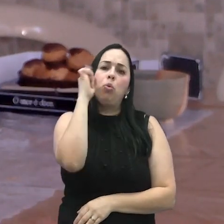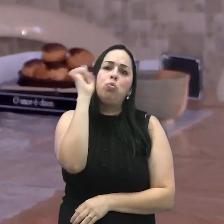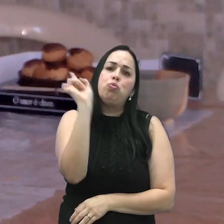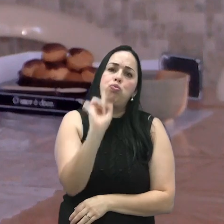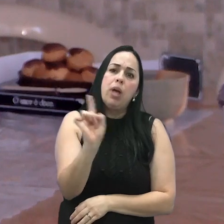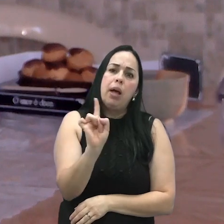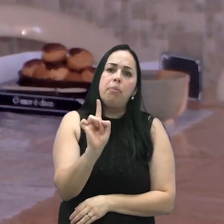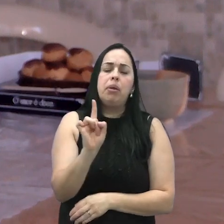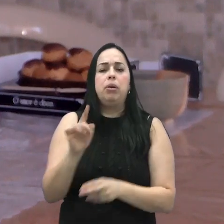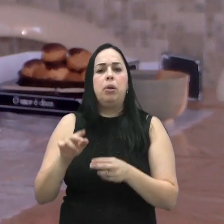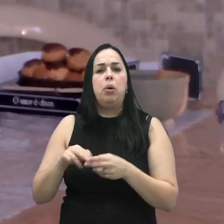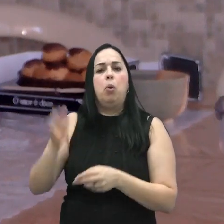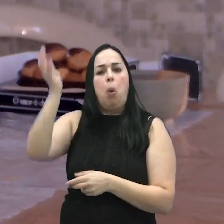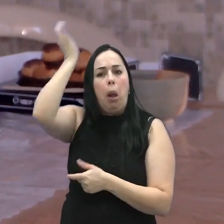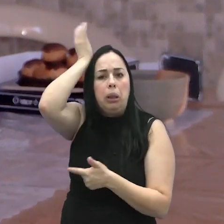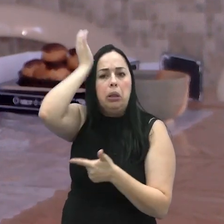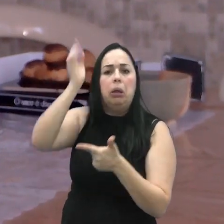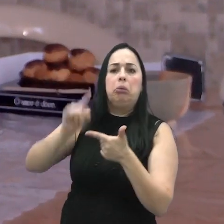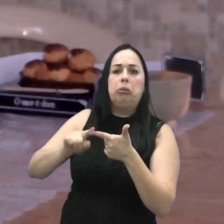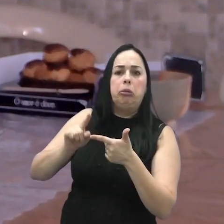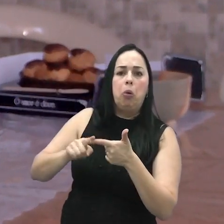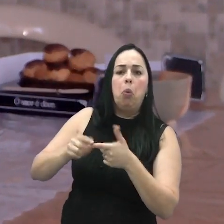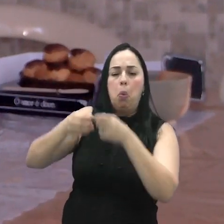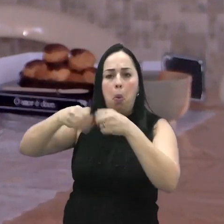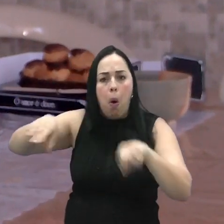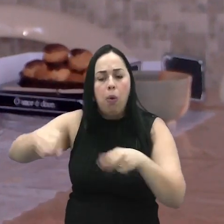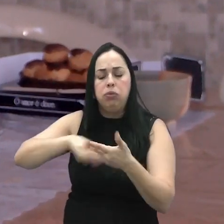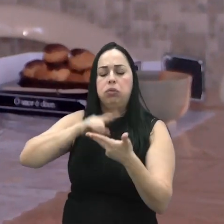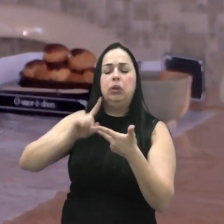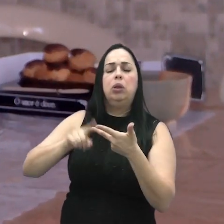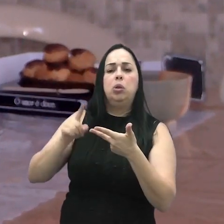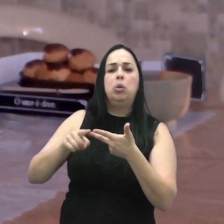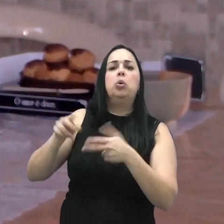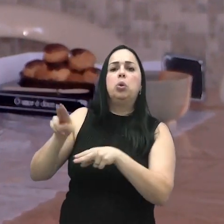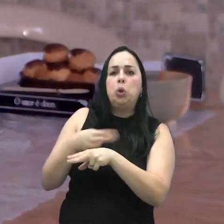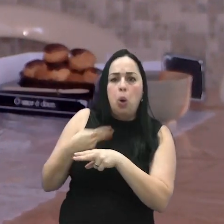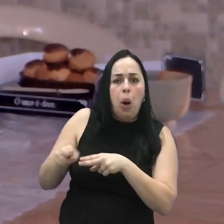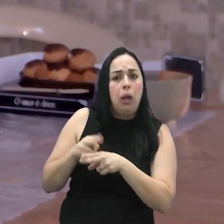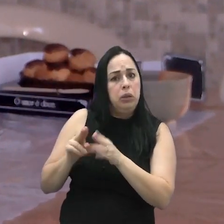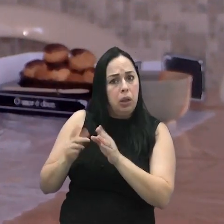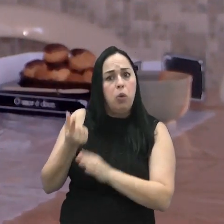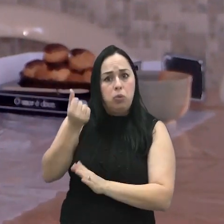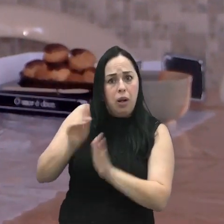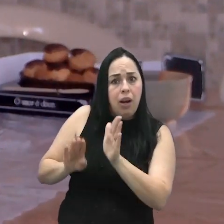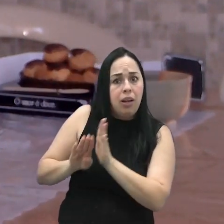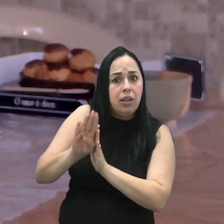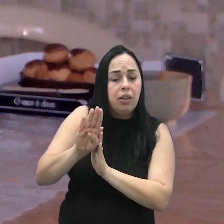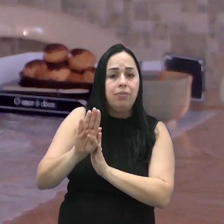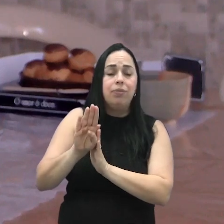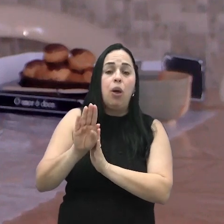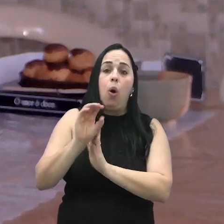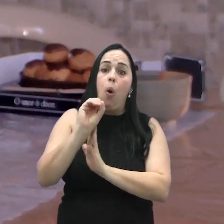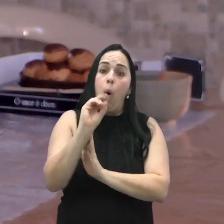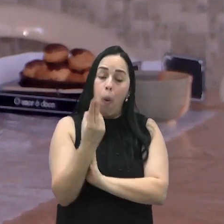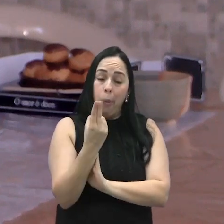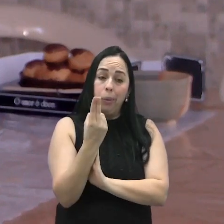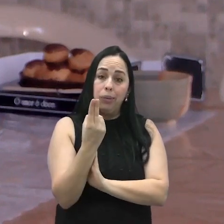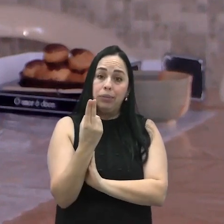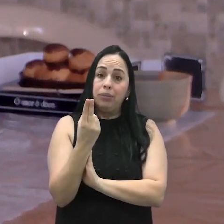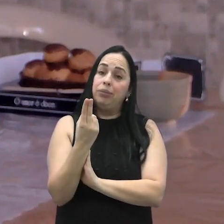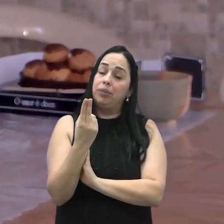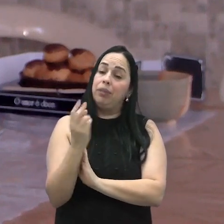aumentou. O ovo, o leite condensado, o chocolate. Então eu tento mostrar para a pessoa que ou a gente perde a